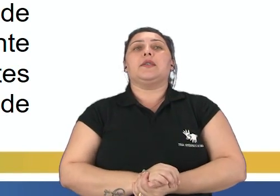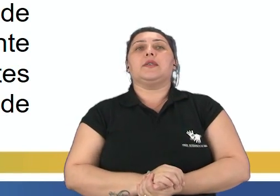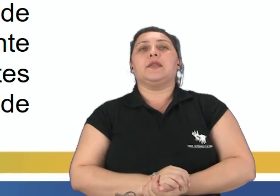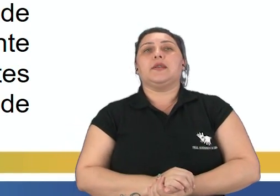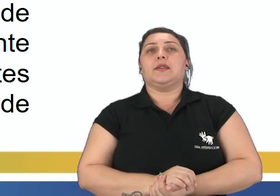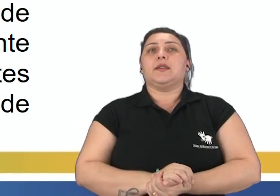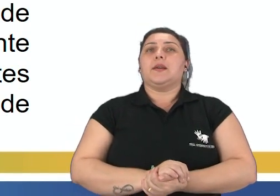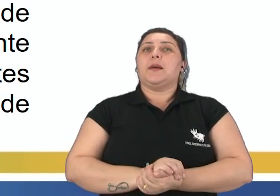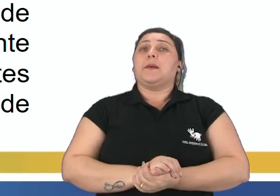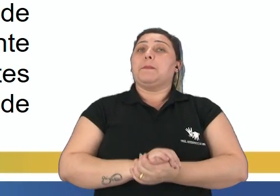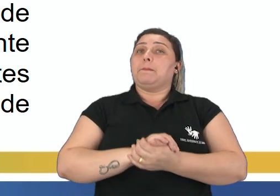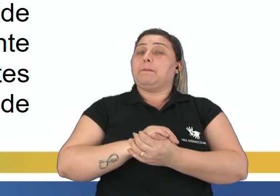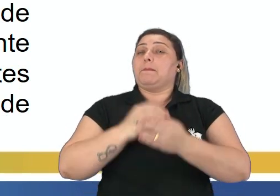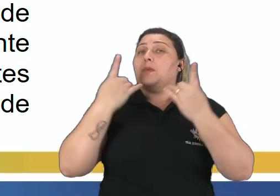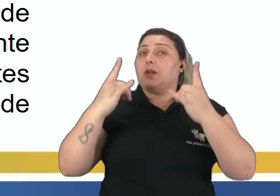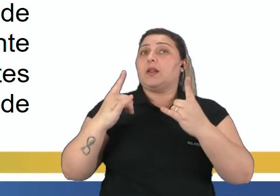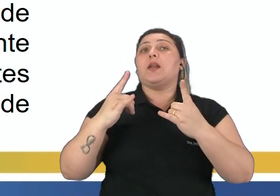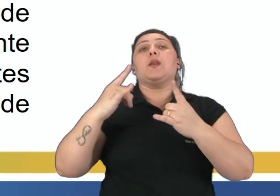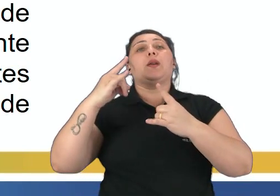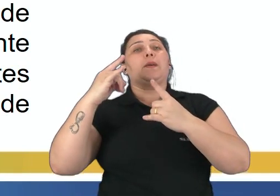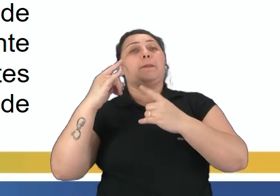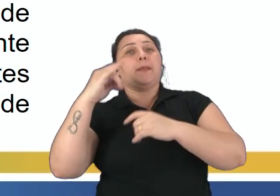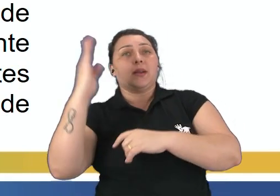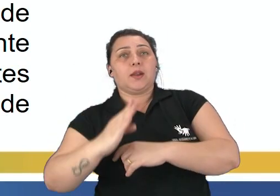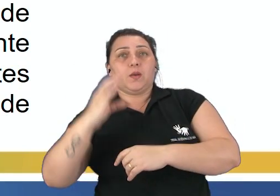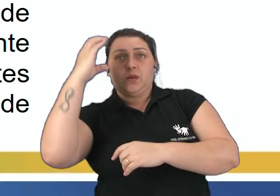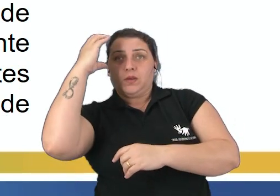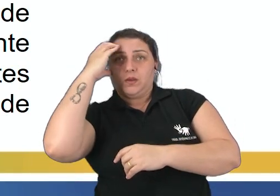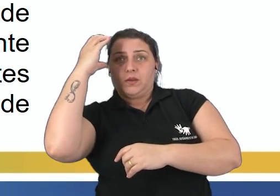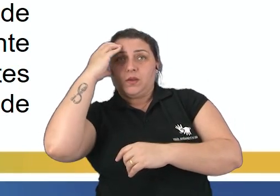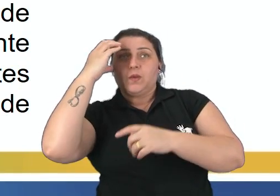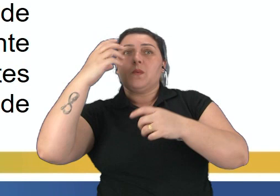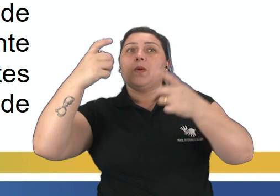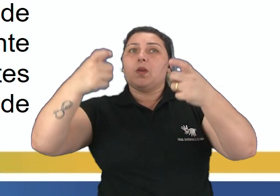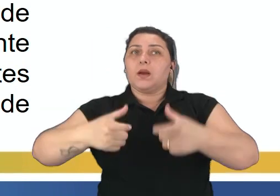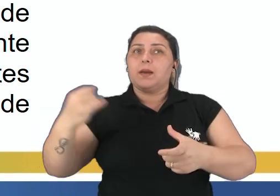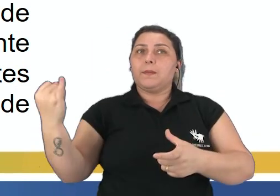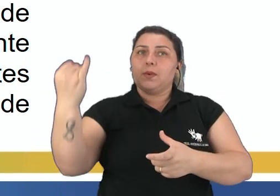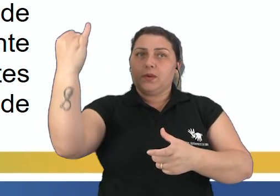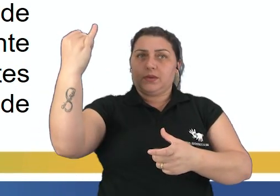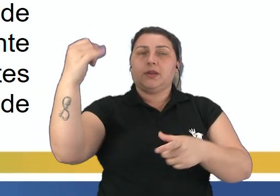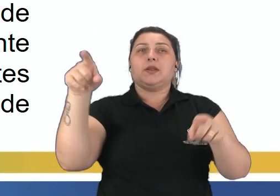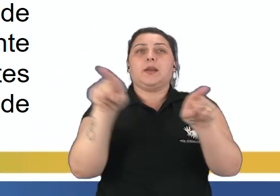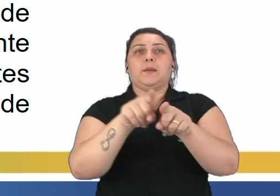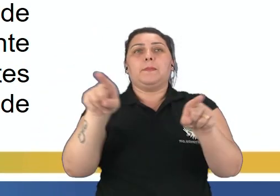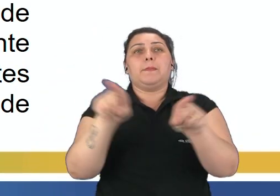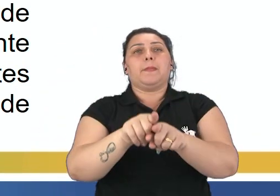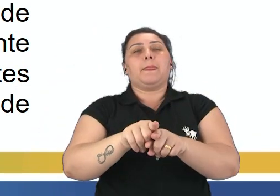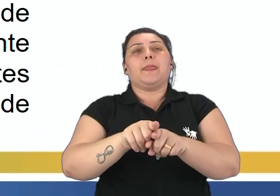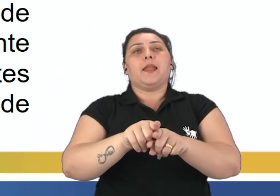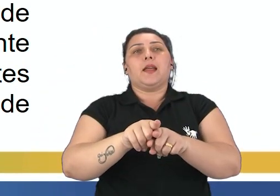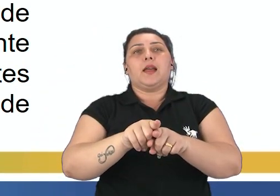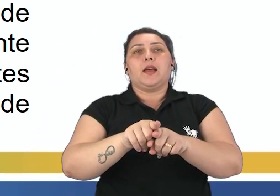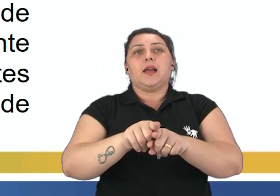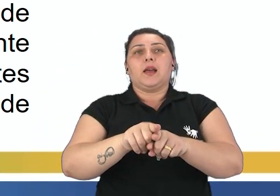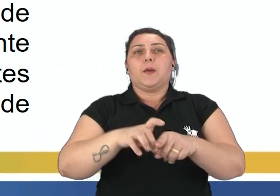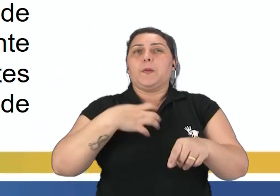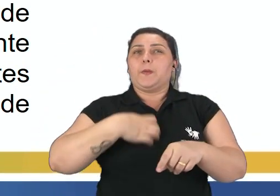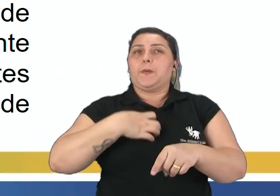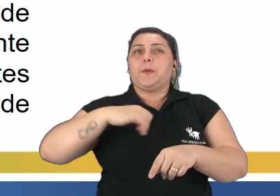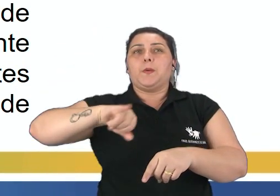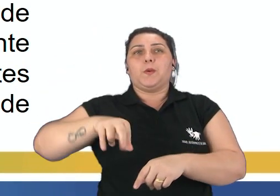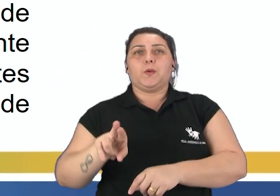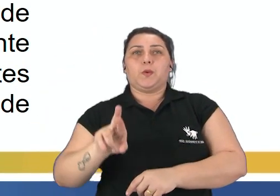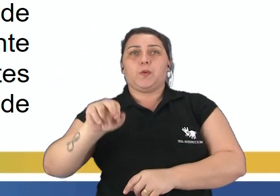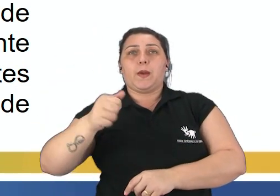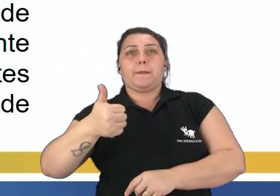boliviana, ora brasileiro. Cruzeiro do Sul foi local importante nas chamadas Revolta do Juruá,